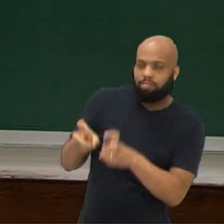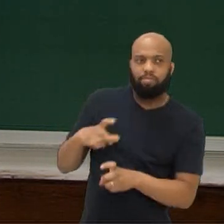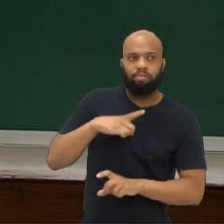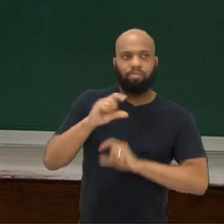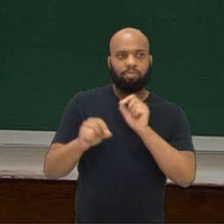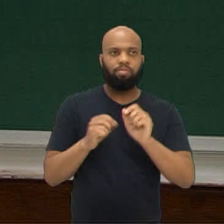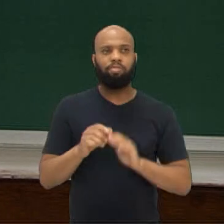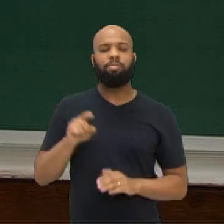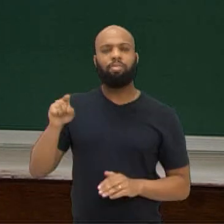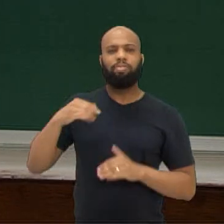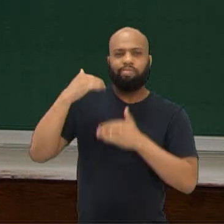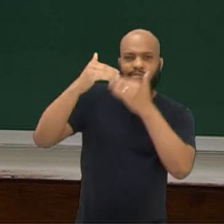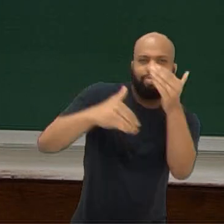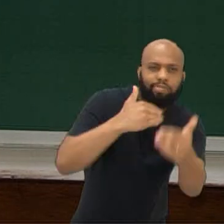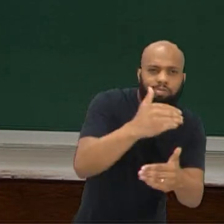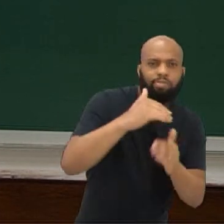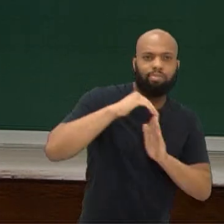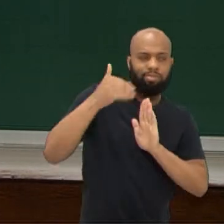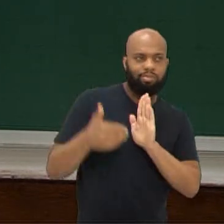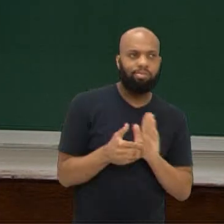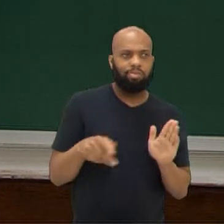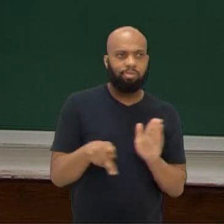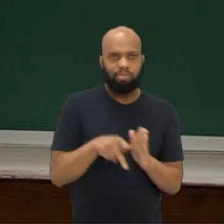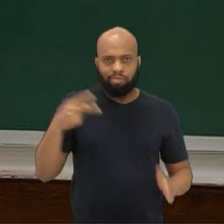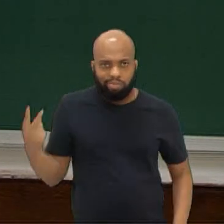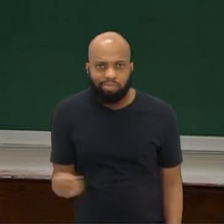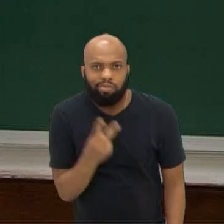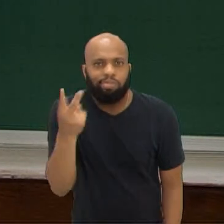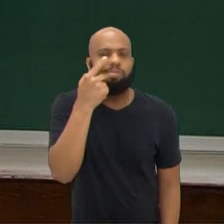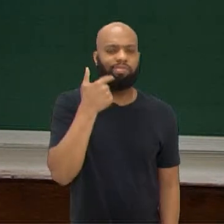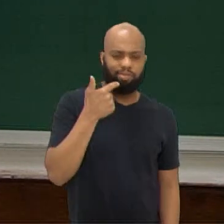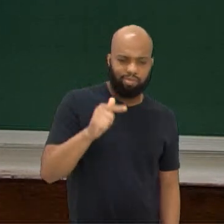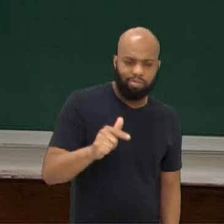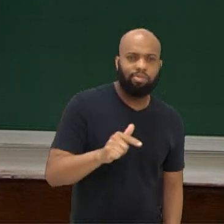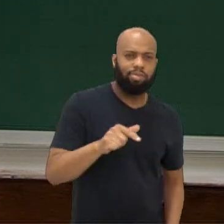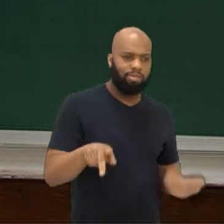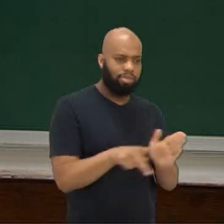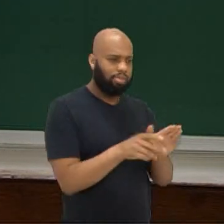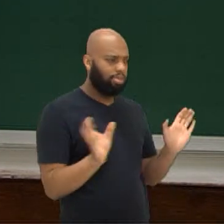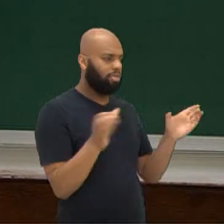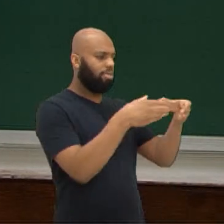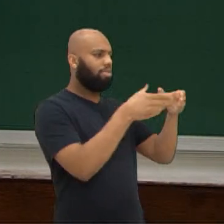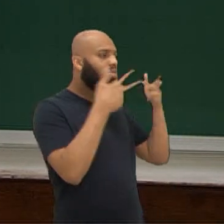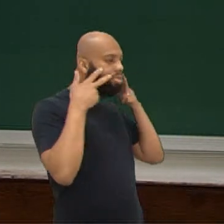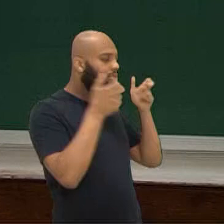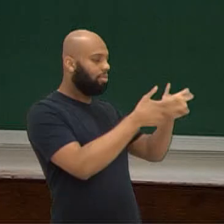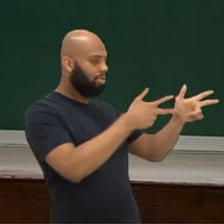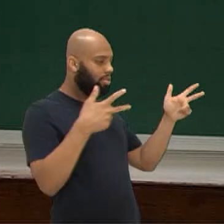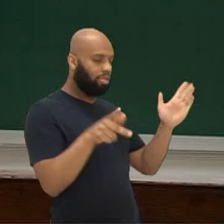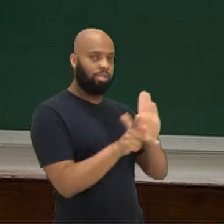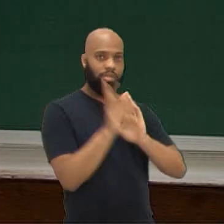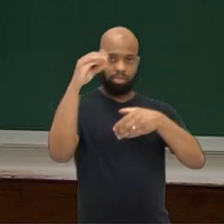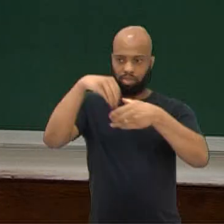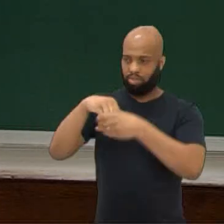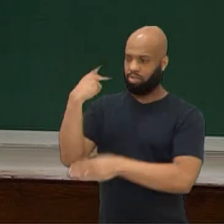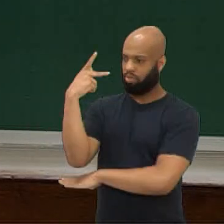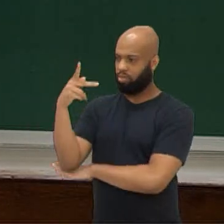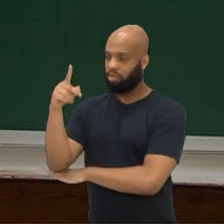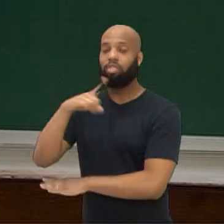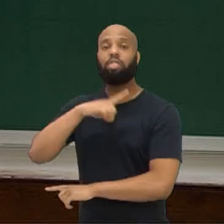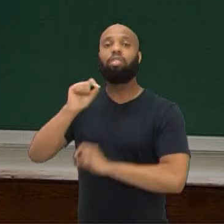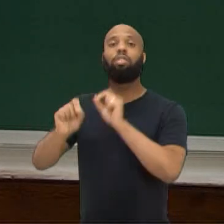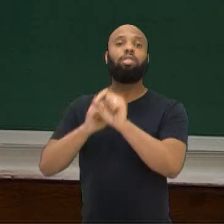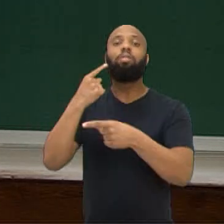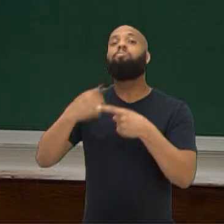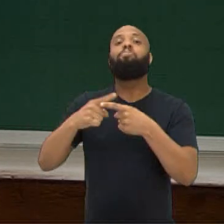Então, esse processo todo de valorização da língua guarani, né, no contexto paraguaio, se deu em